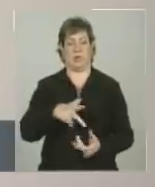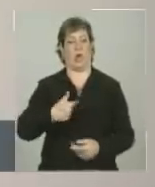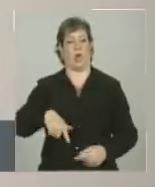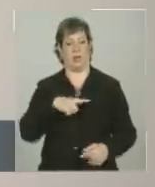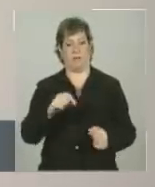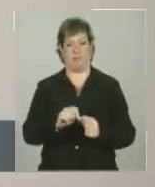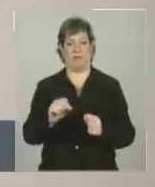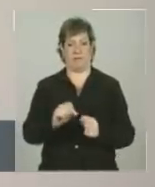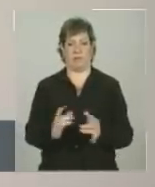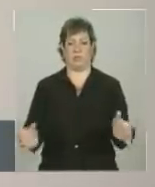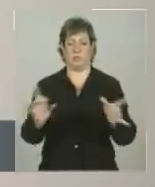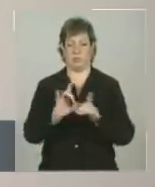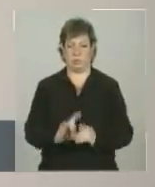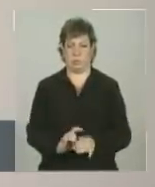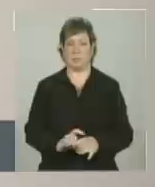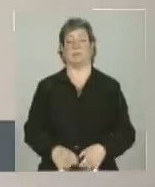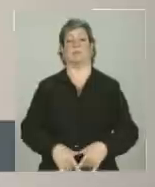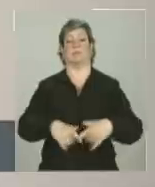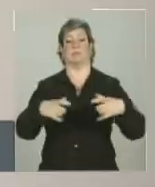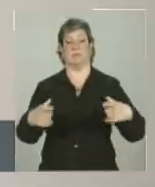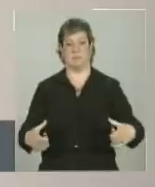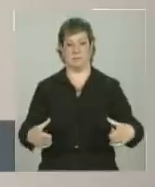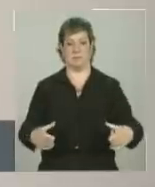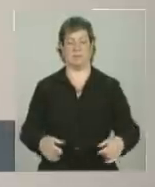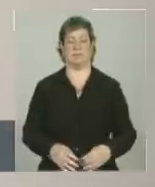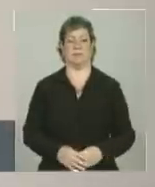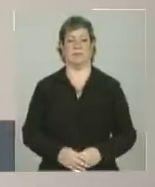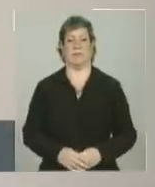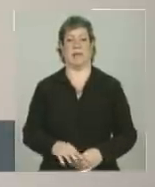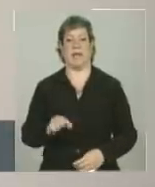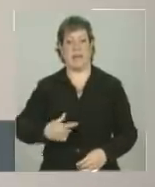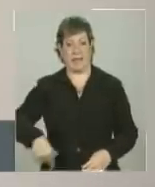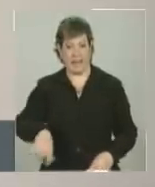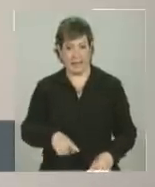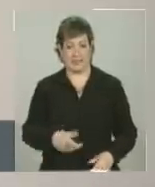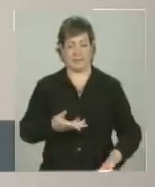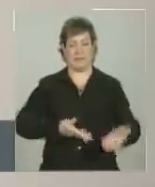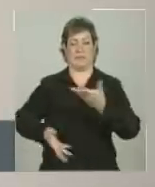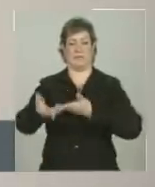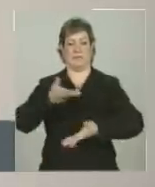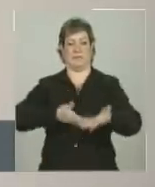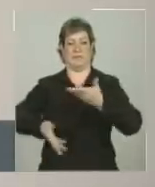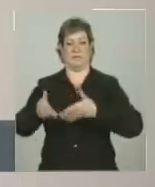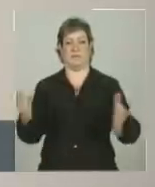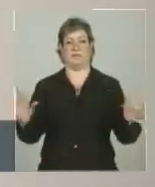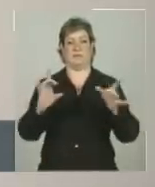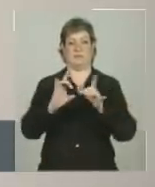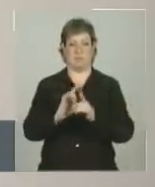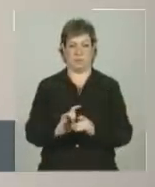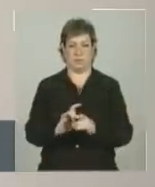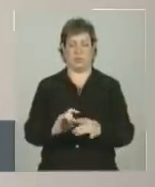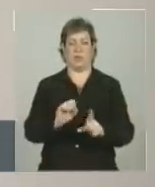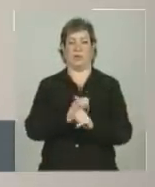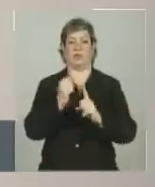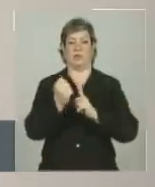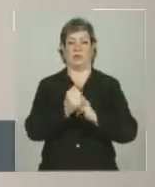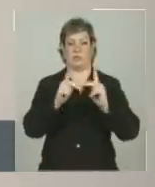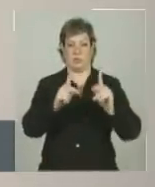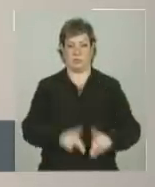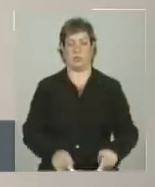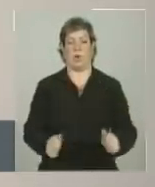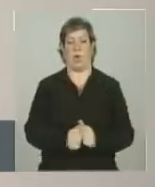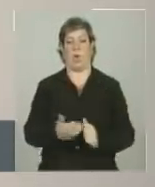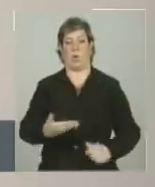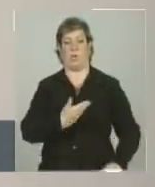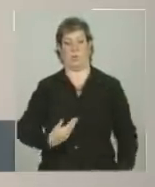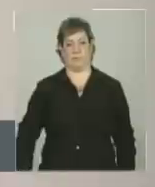construindo, integrará e ampliará esses canais de interação da sociedade com o